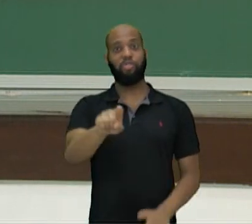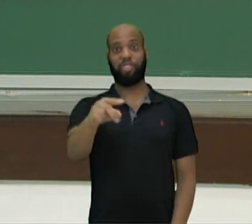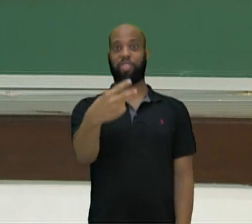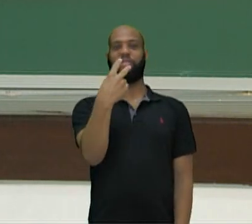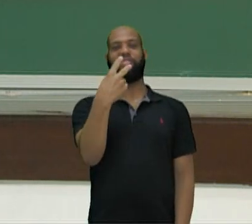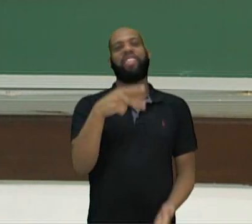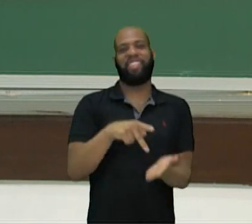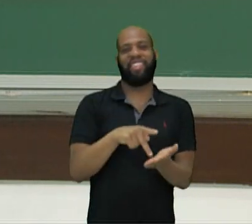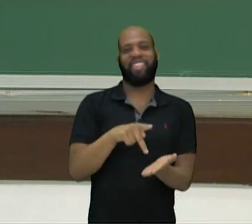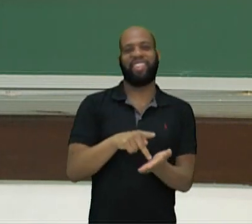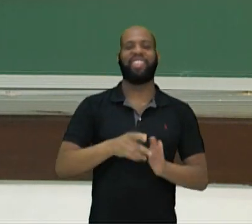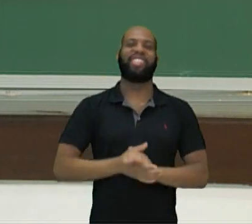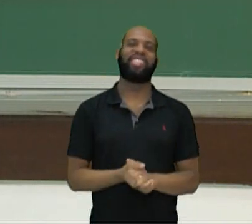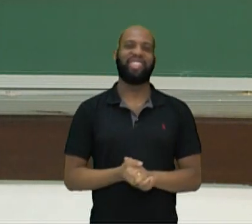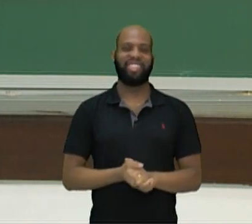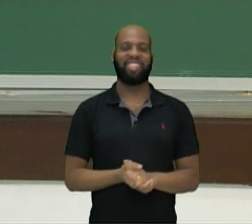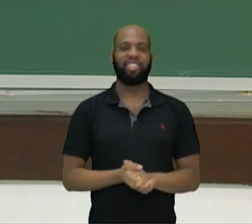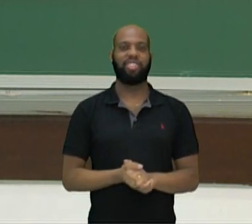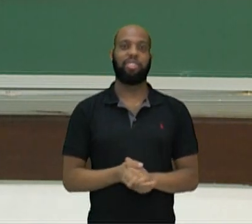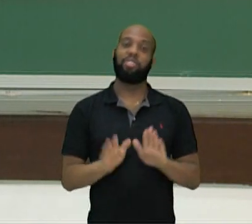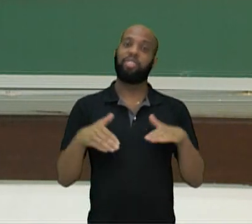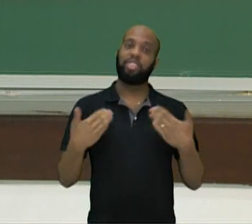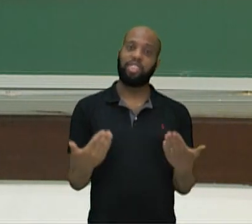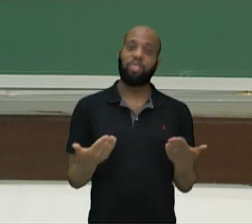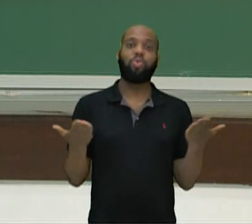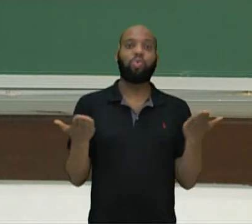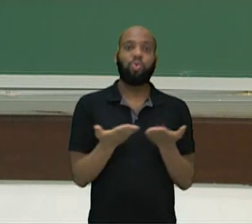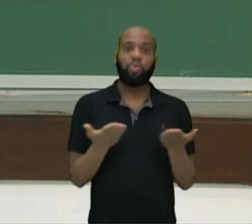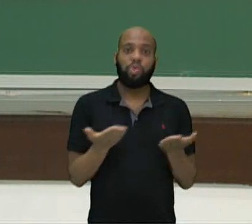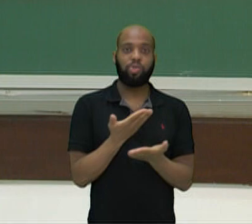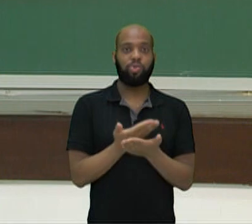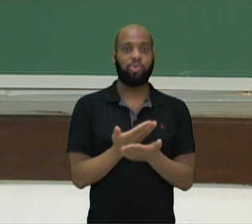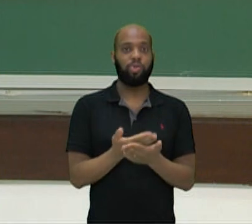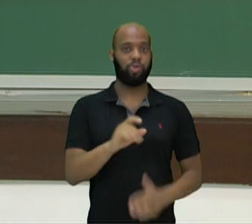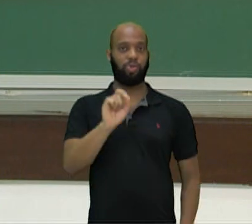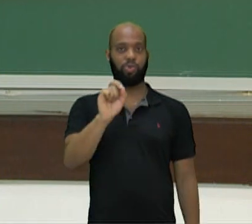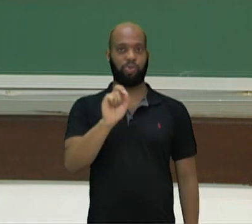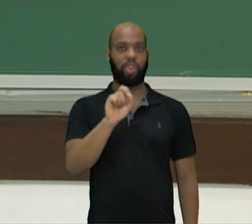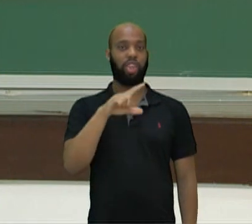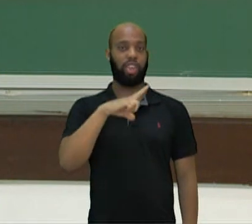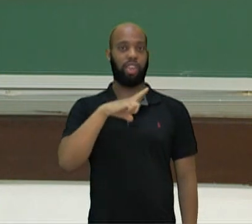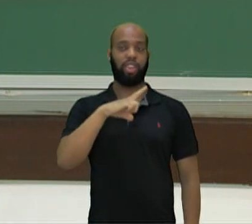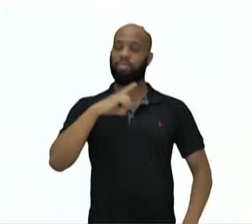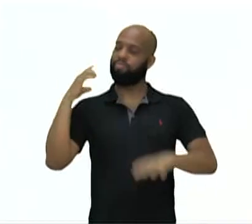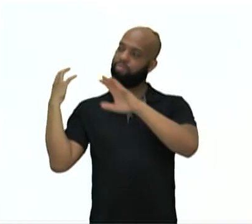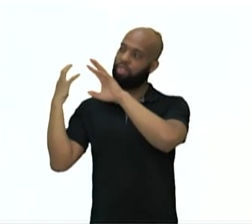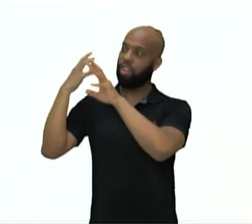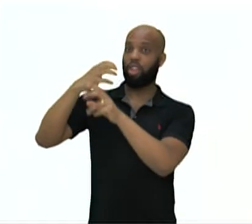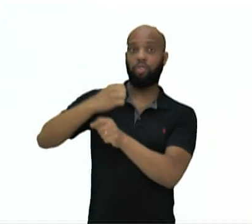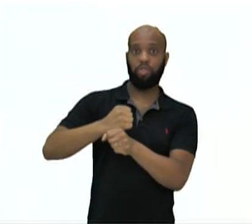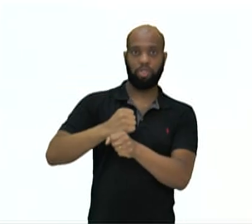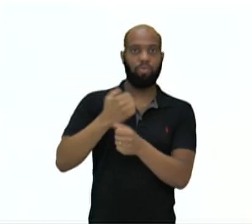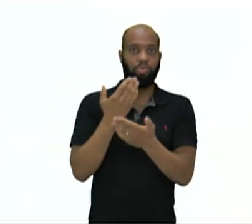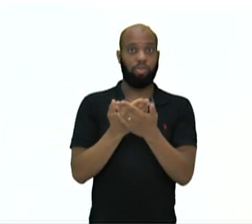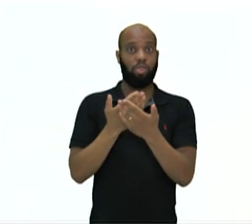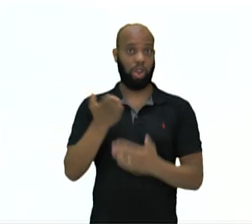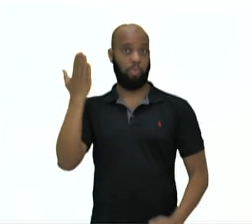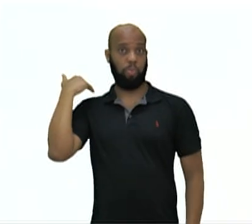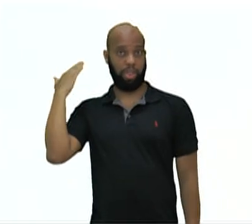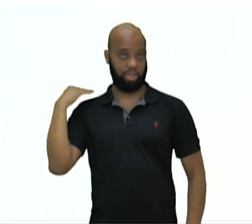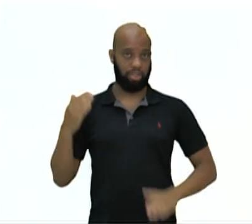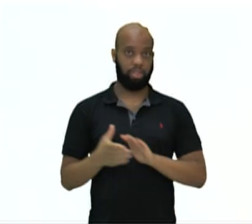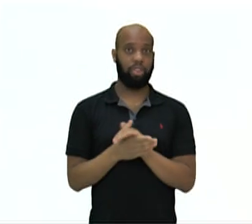né? E nesse sentido, na aula de hoje aí, nós vamos retomar um pouquinho da aula anterior, falando